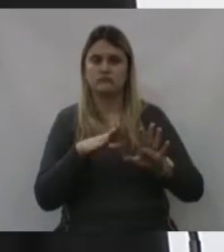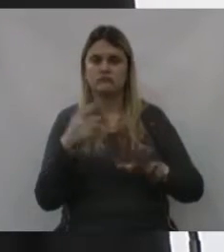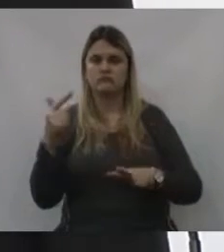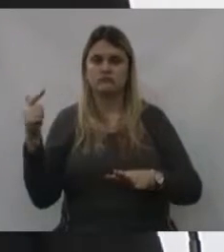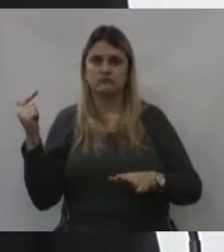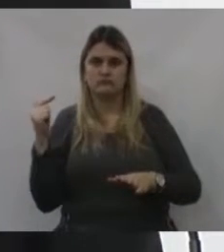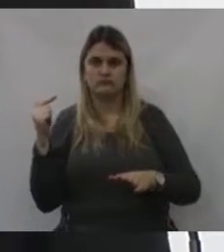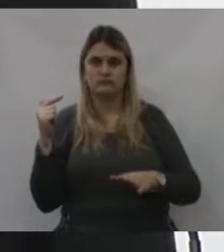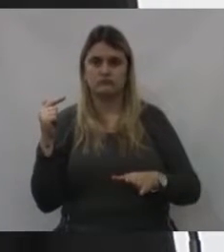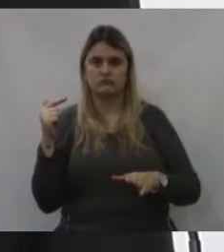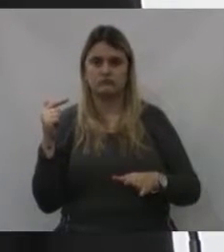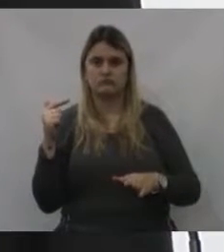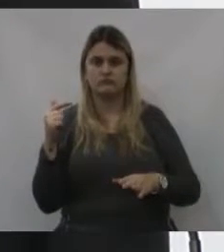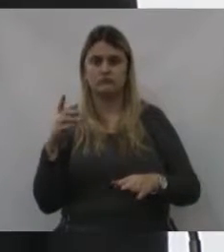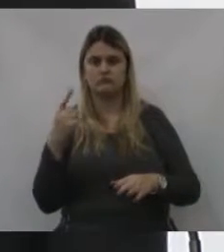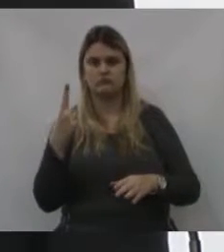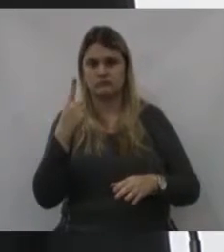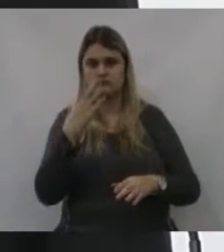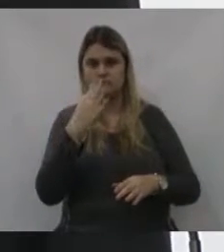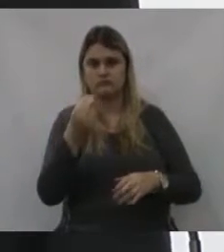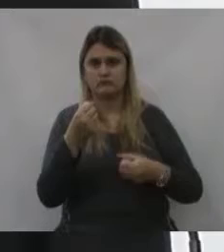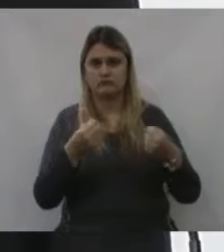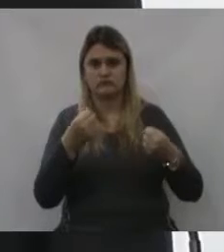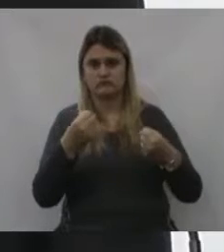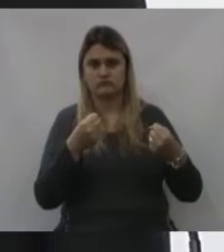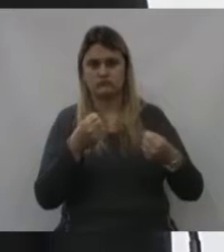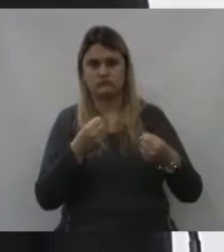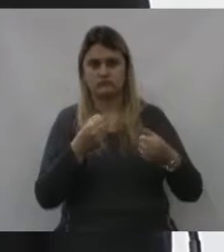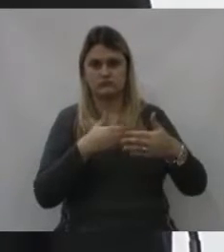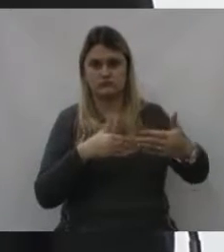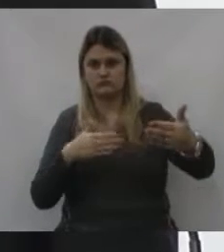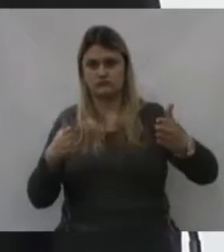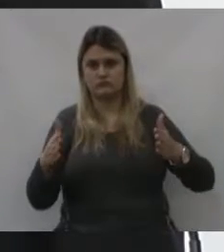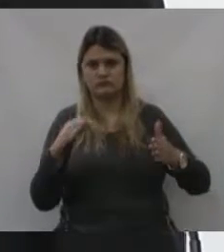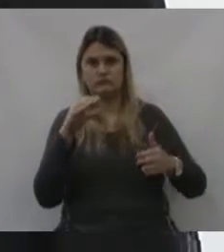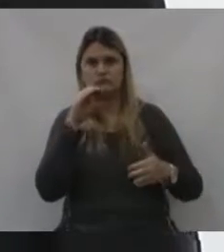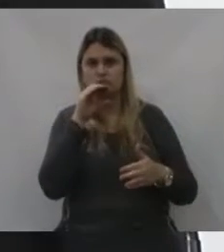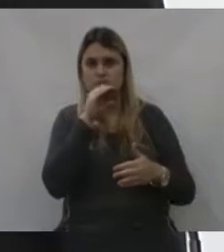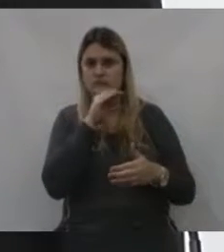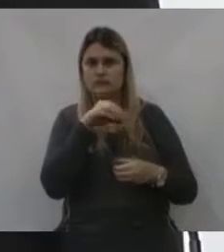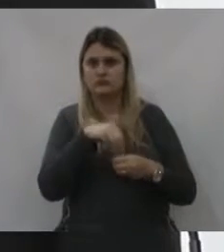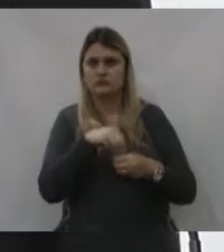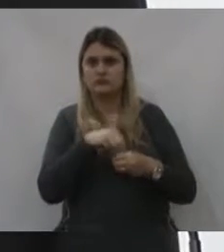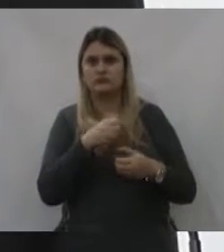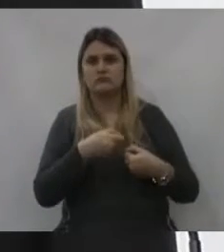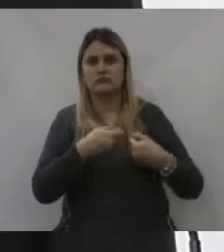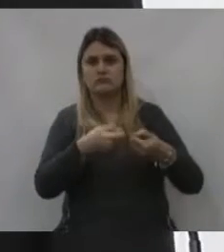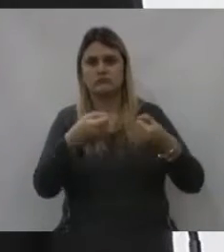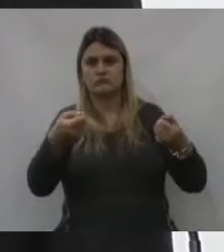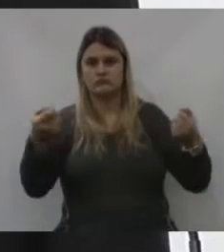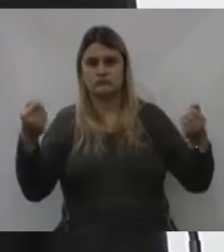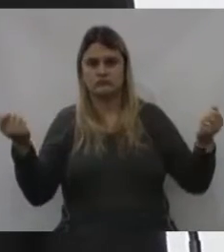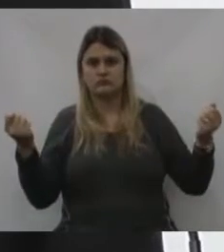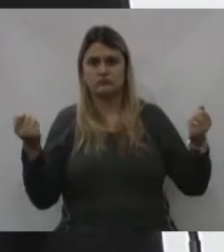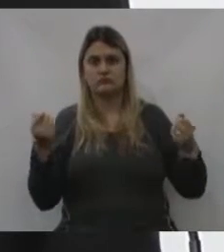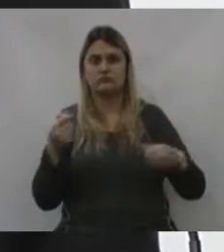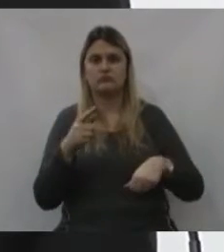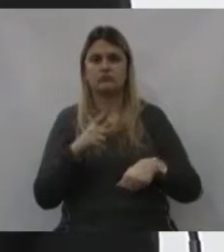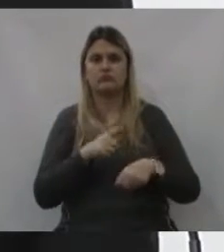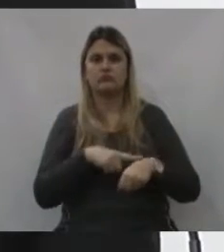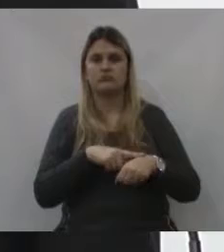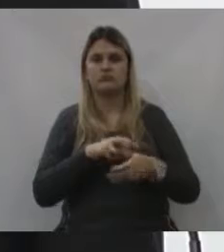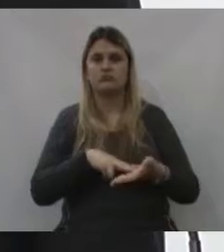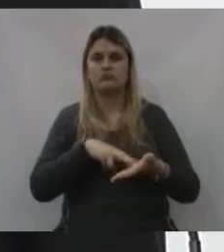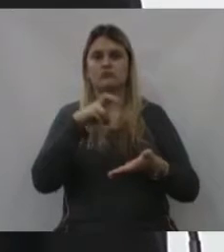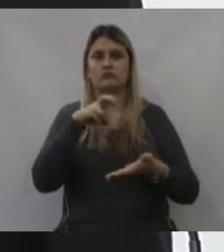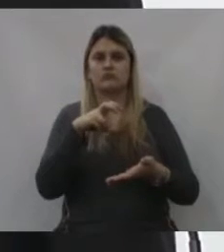interior, as demais, com uma van, com essas caixas térmicas, nós começaríamos a entregar já a partir